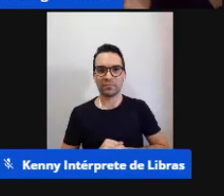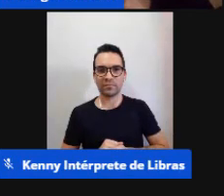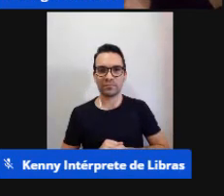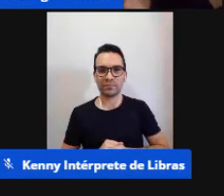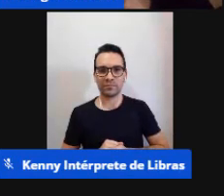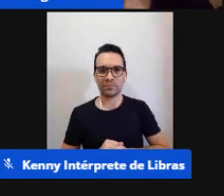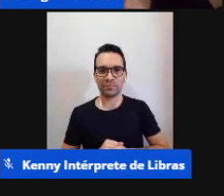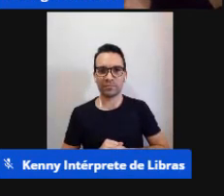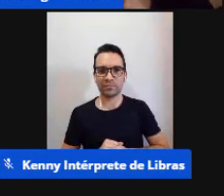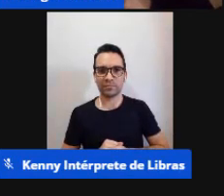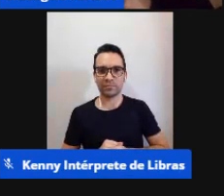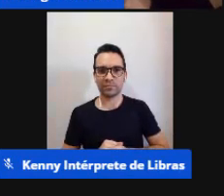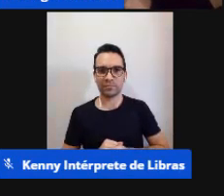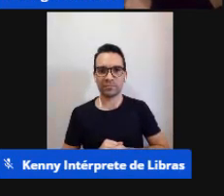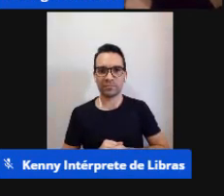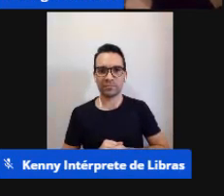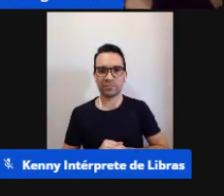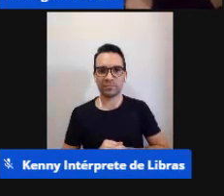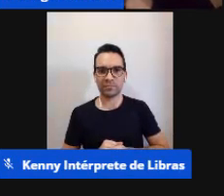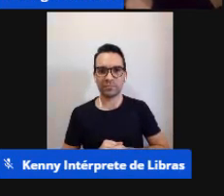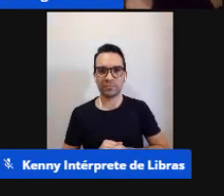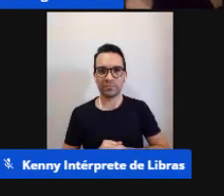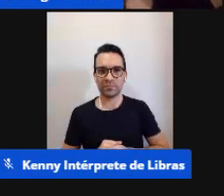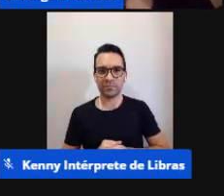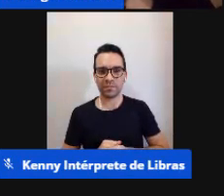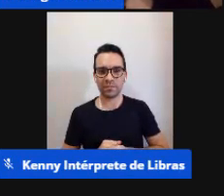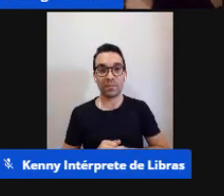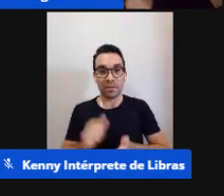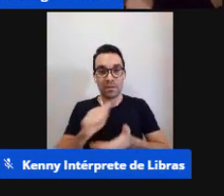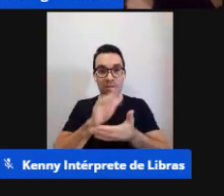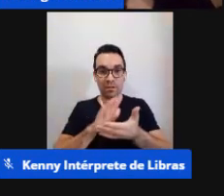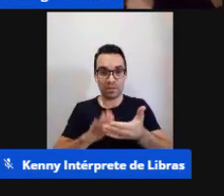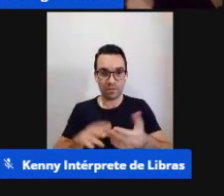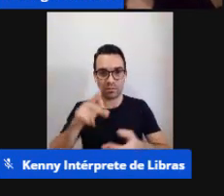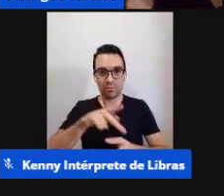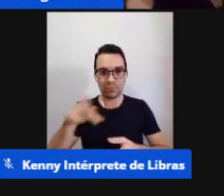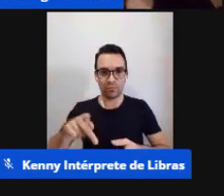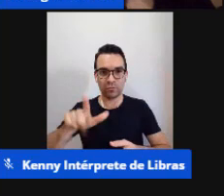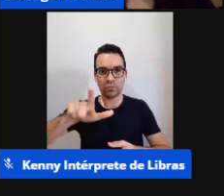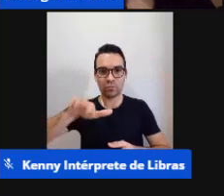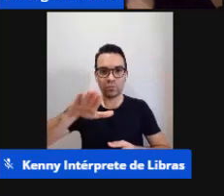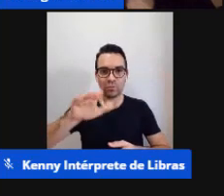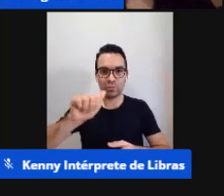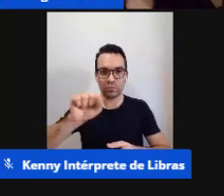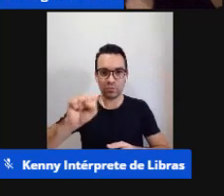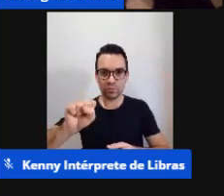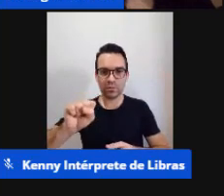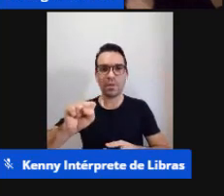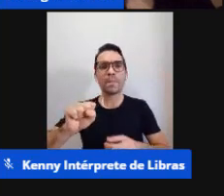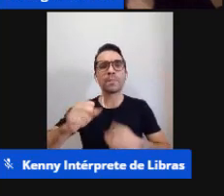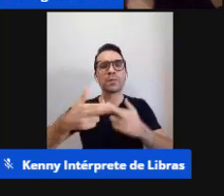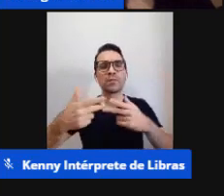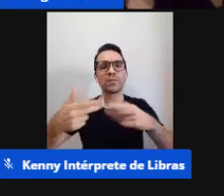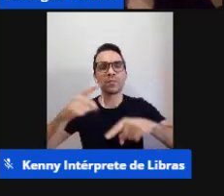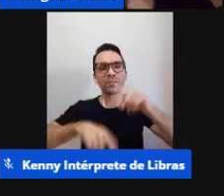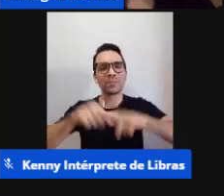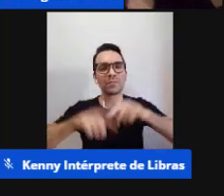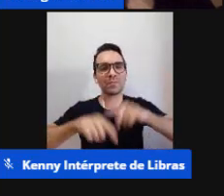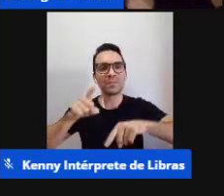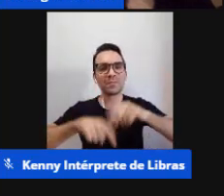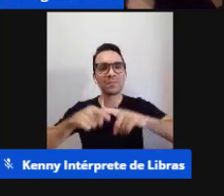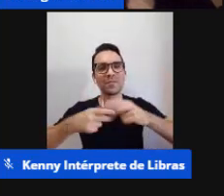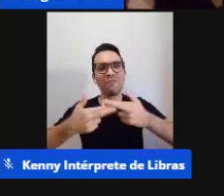Professores, essa foi a atividade do professor Lucas. Bacana ver que ele utilizou bastante material alternativo, material